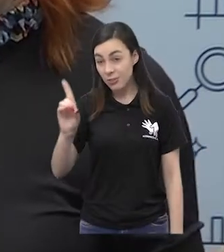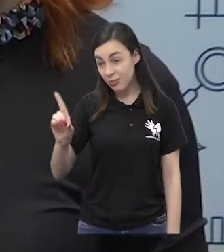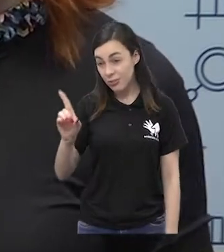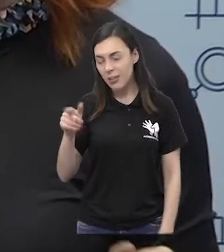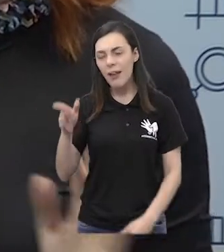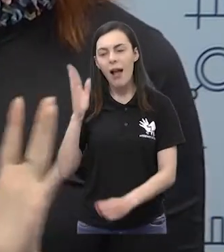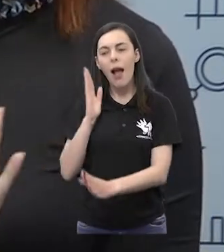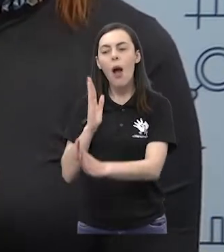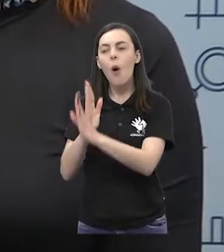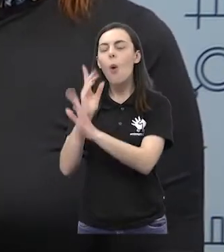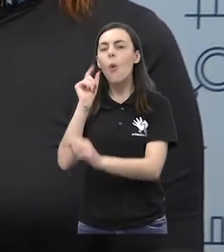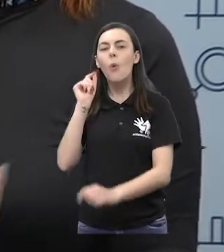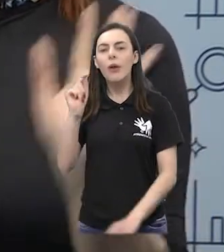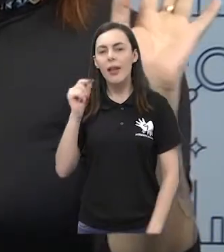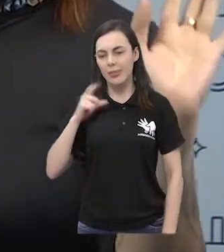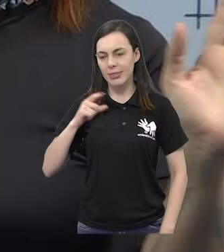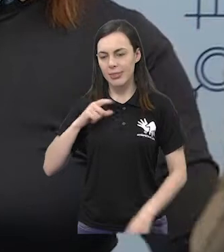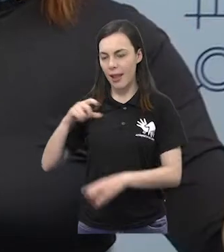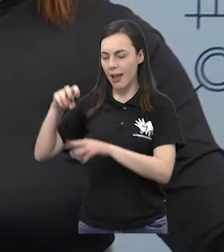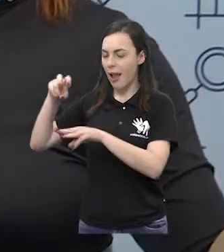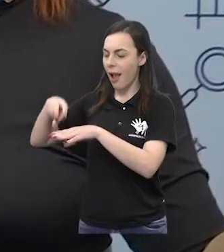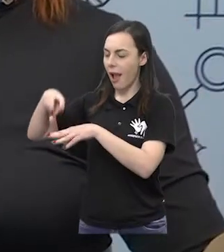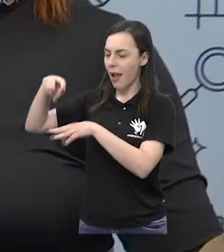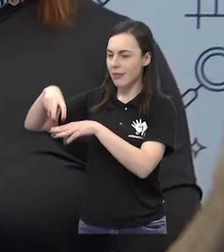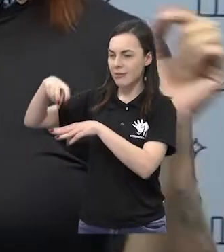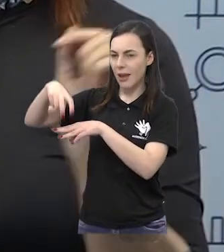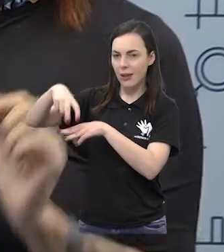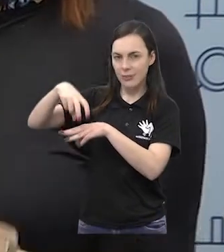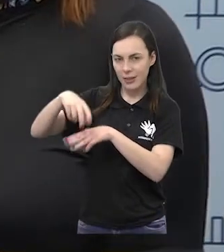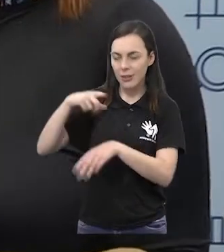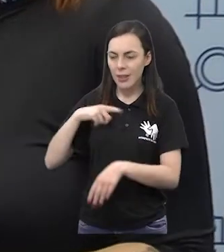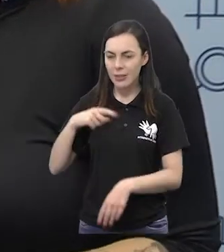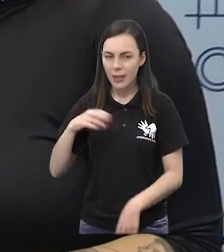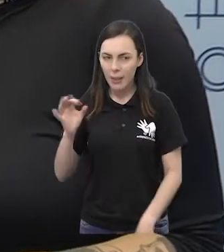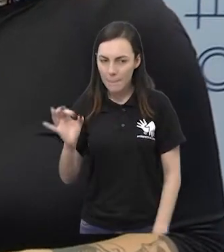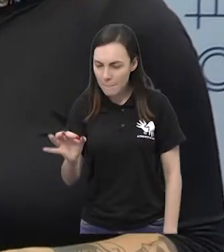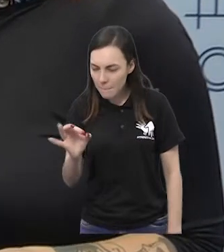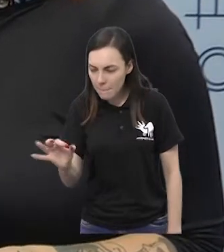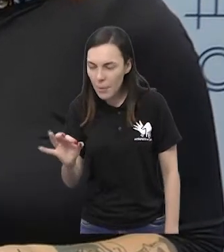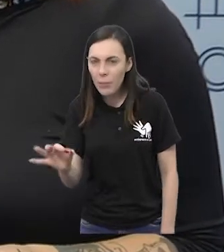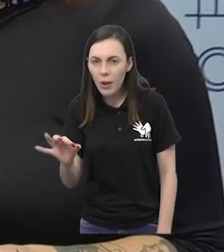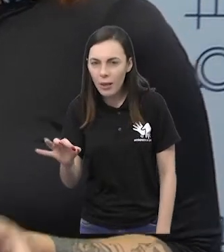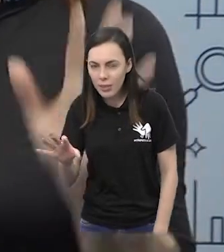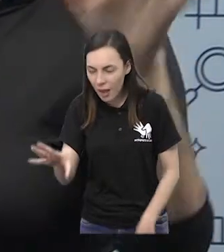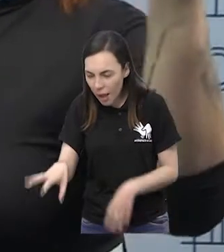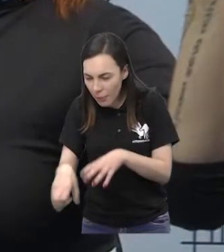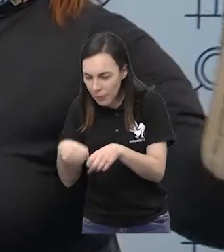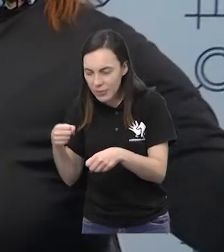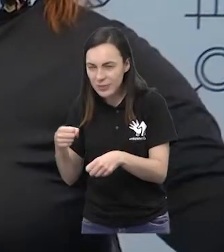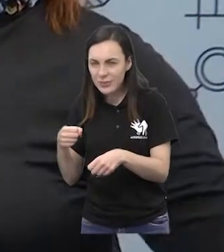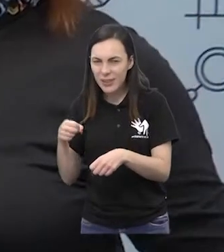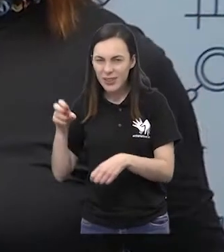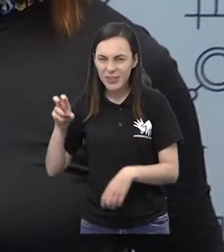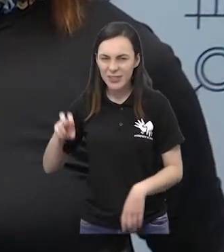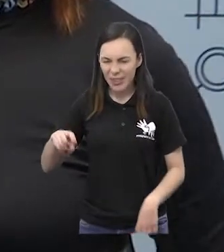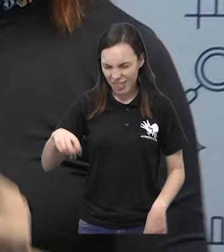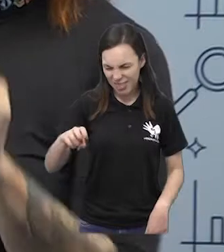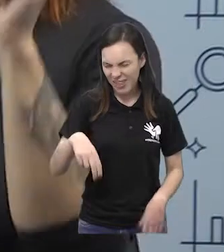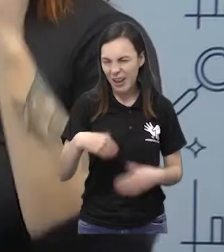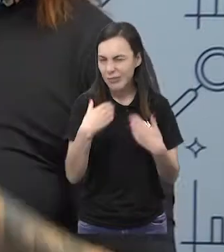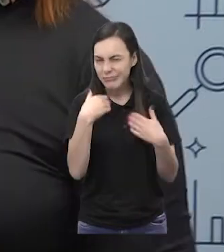direita você vai encontrar três degraus e uma moeda no chão Deixe para lá os